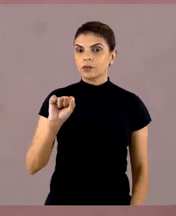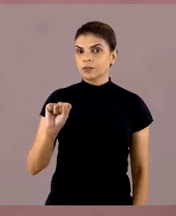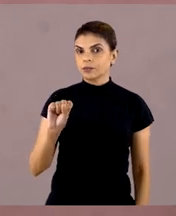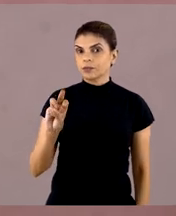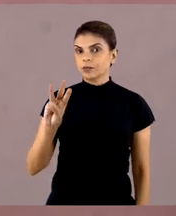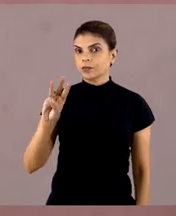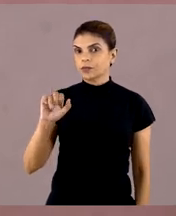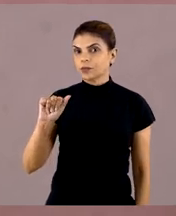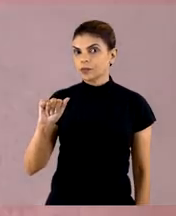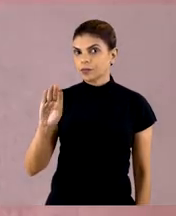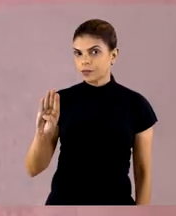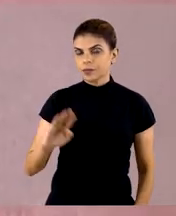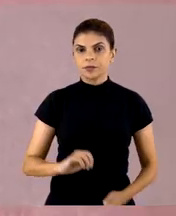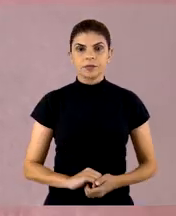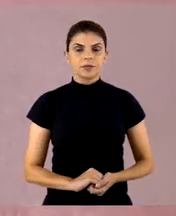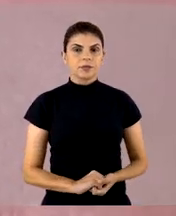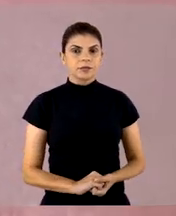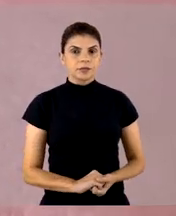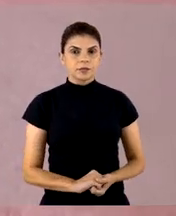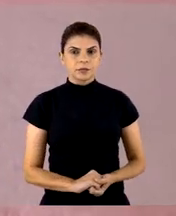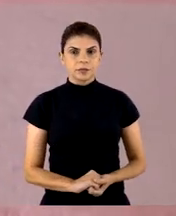Suavemente, esfregue e gire o swab.